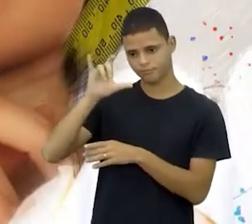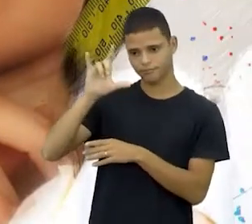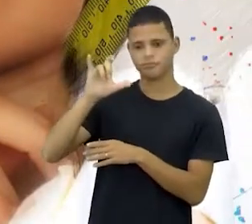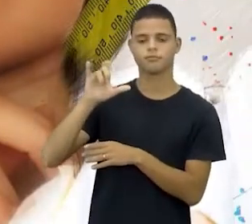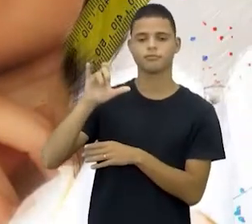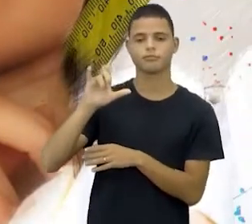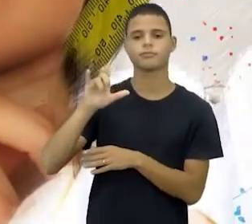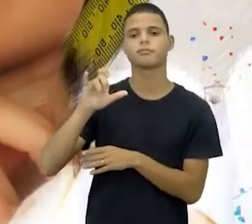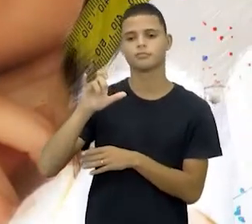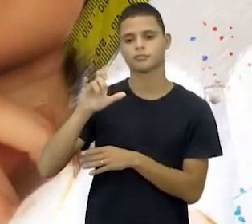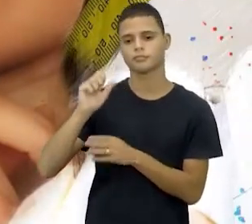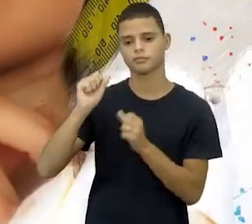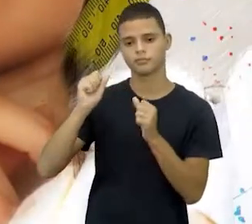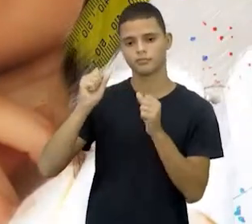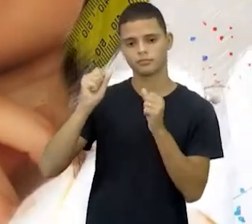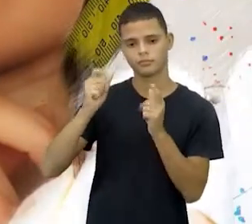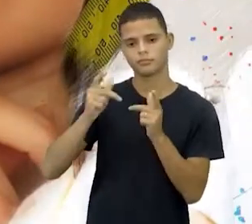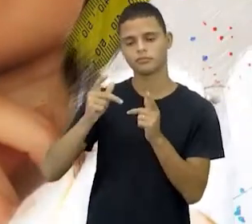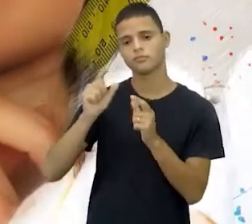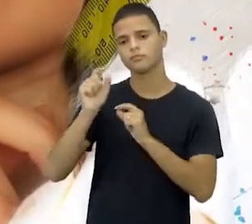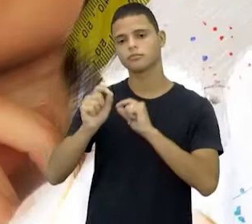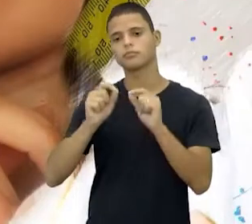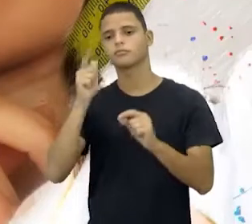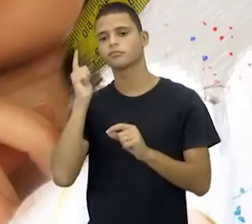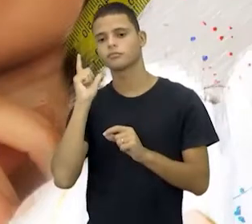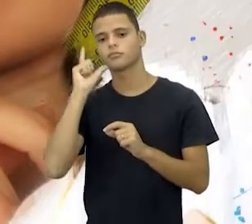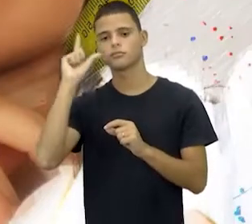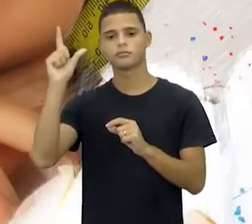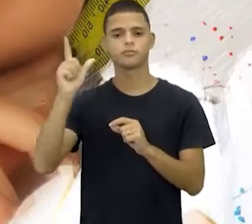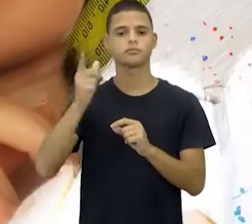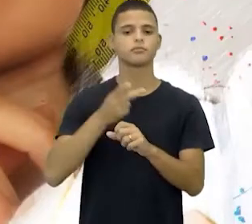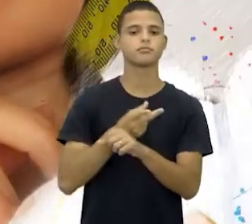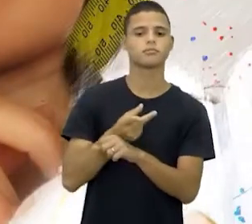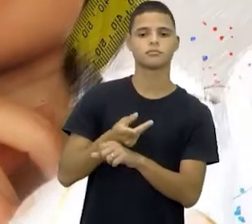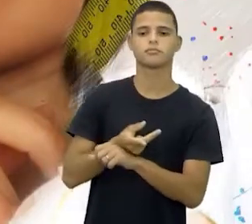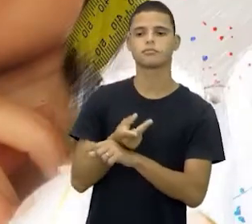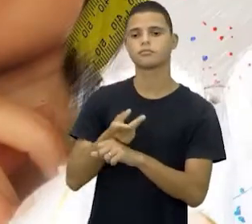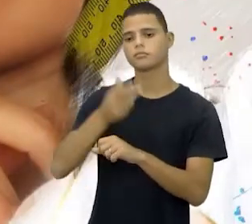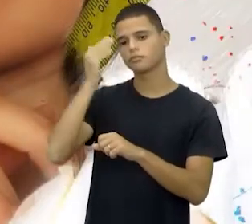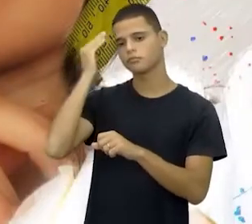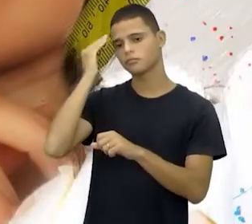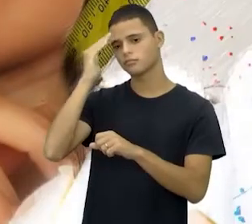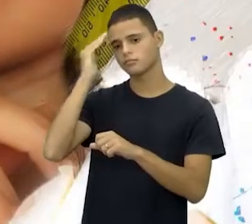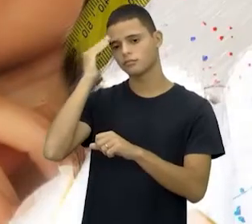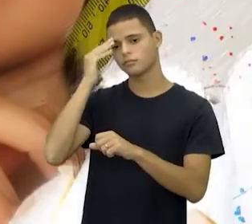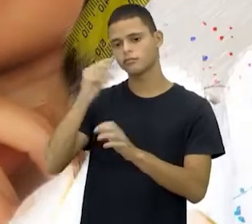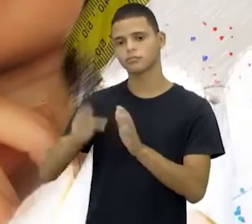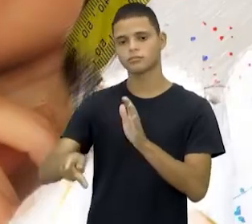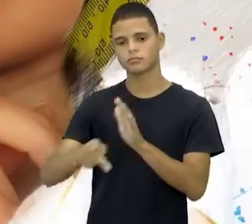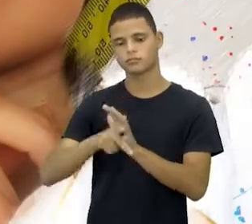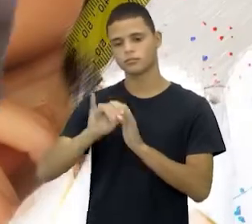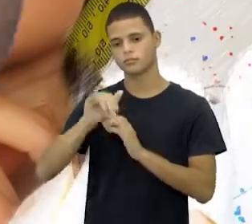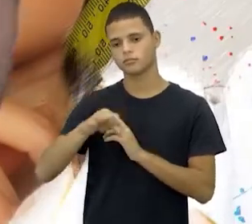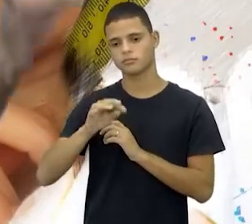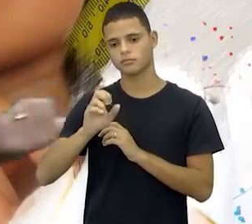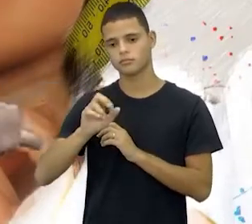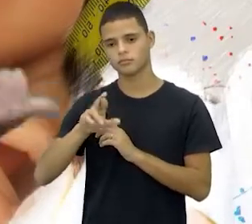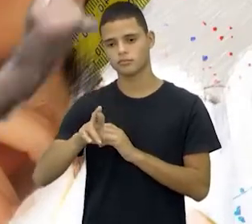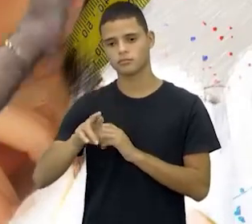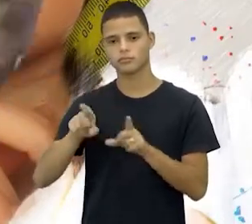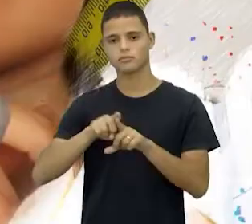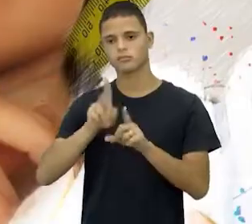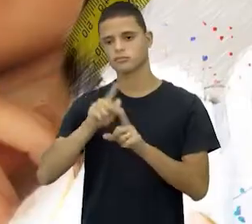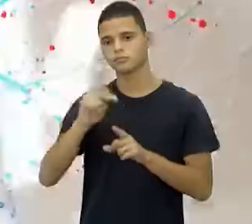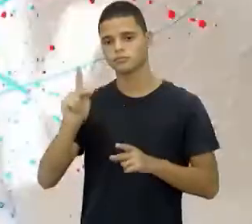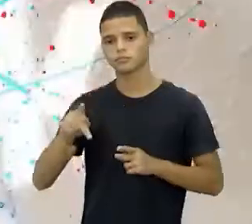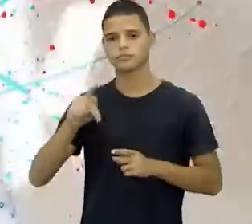vocês conseguiram buscar e entender desse primeiro momento da nossa conversa de comunicação intra e interpessoal. Marca a Prof. Fernanda